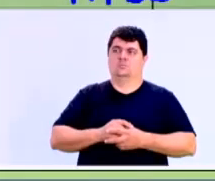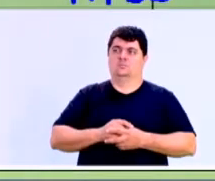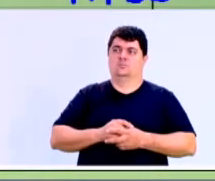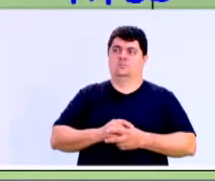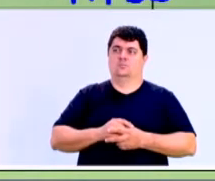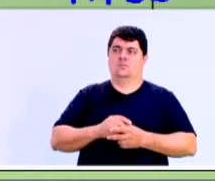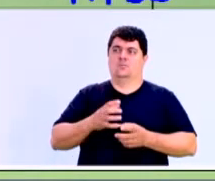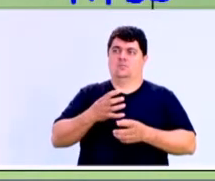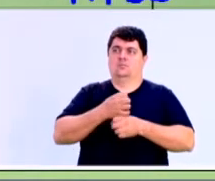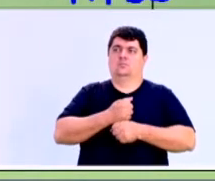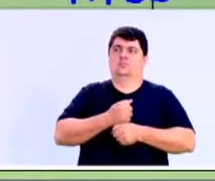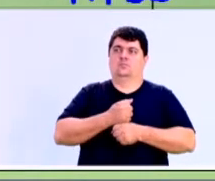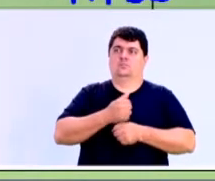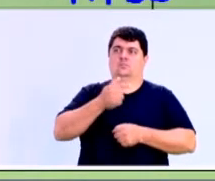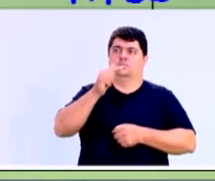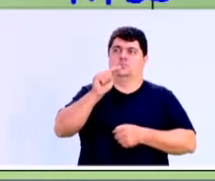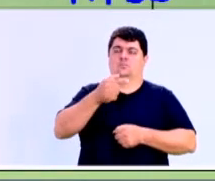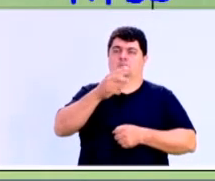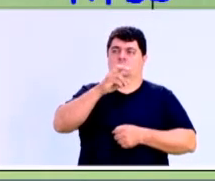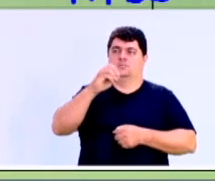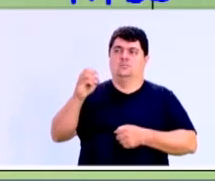Então, mais